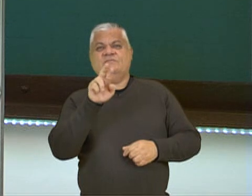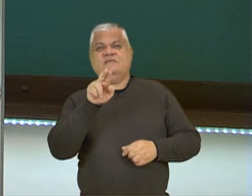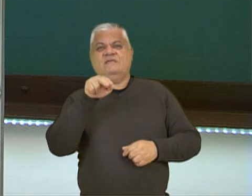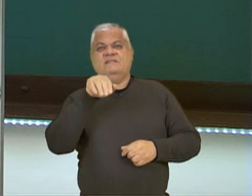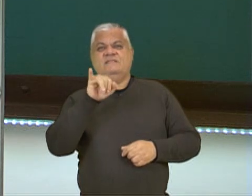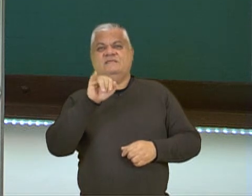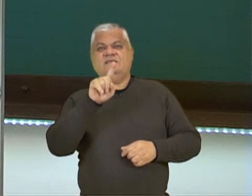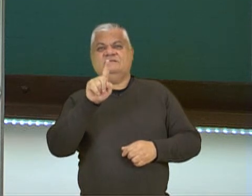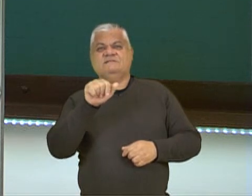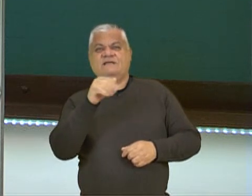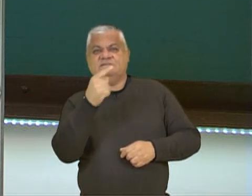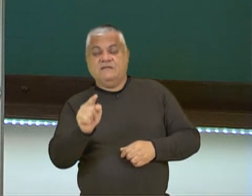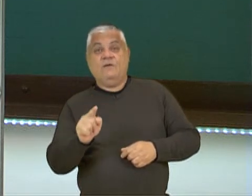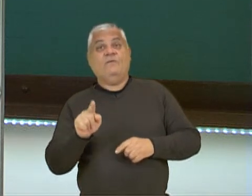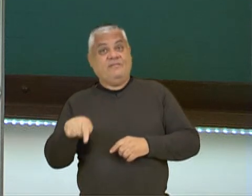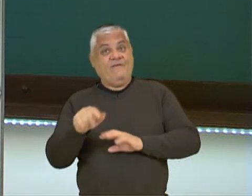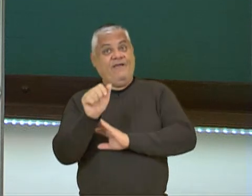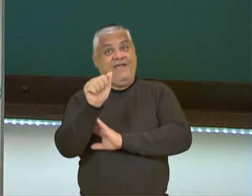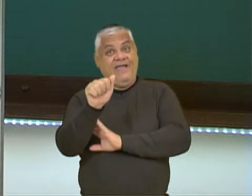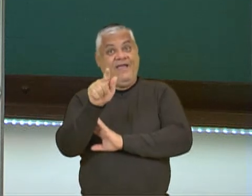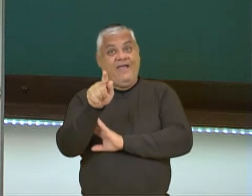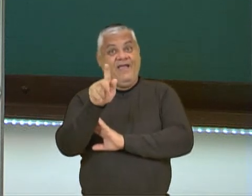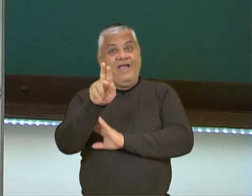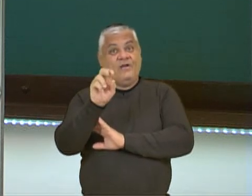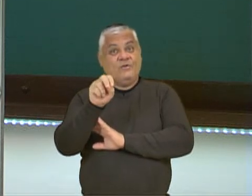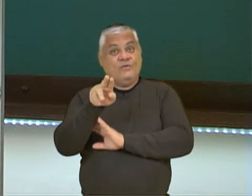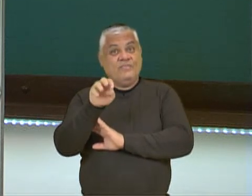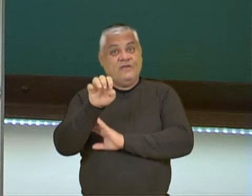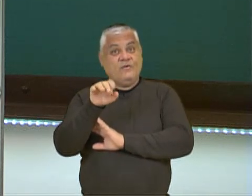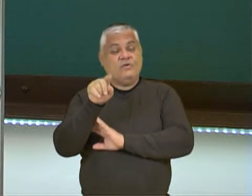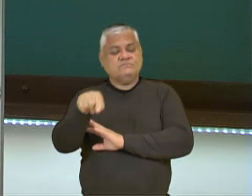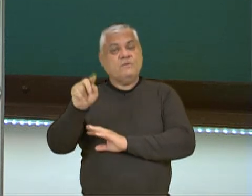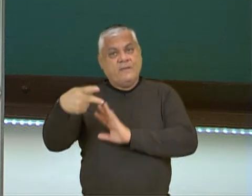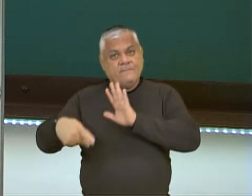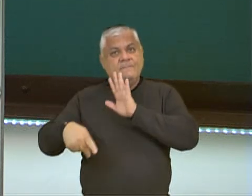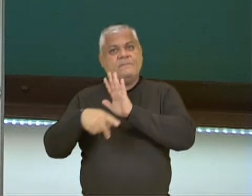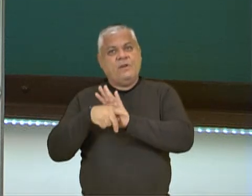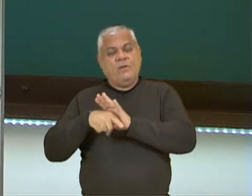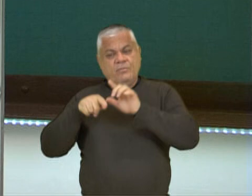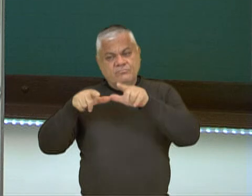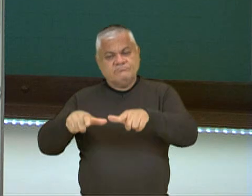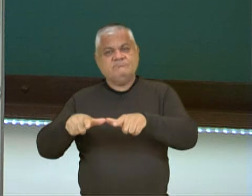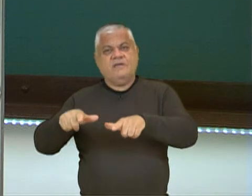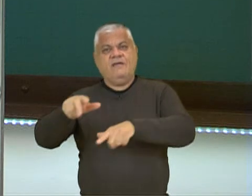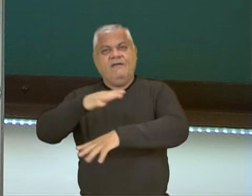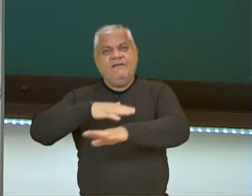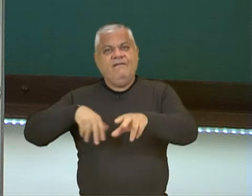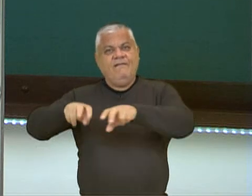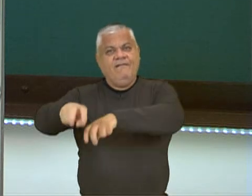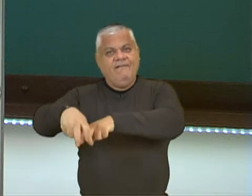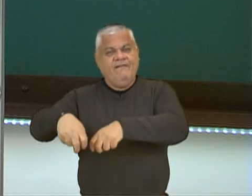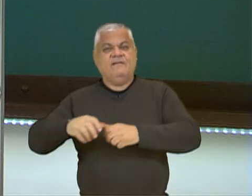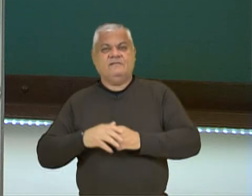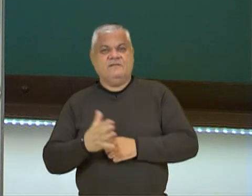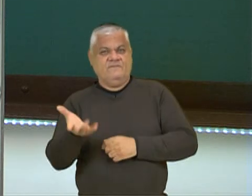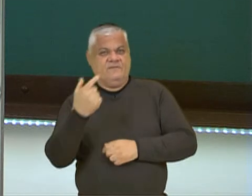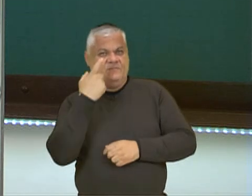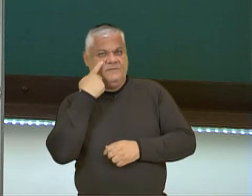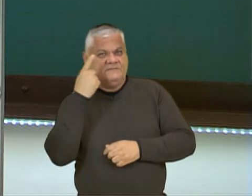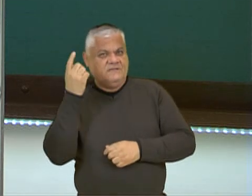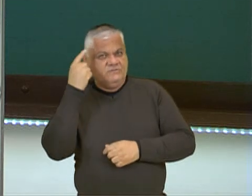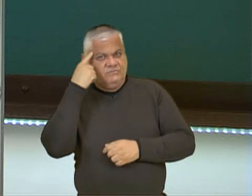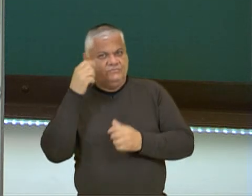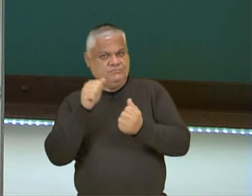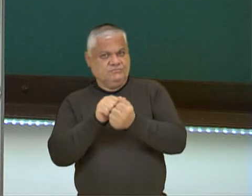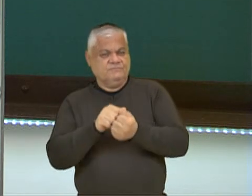agronegócio faz parte de toda essa característica da atividade do campo e da modernização desse setor. Então vamos pensar juntos